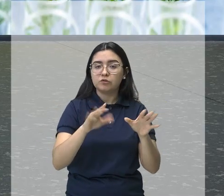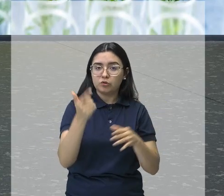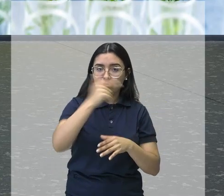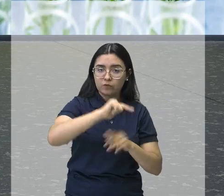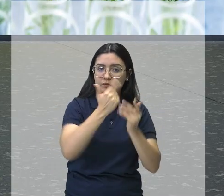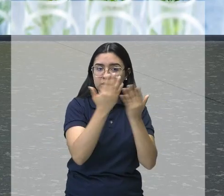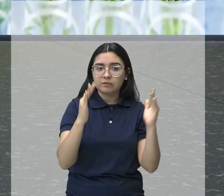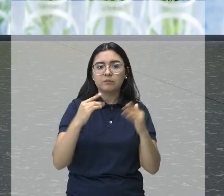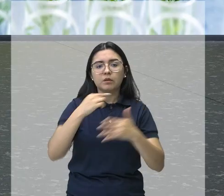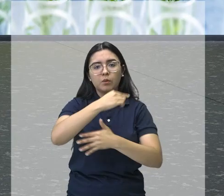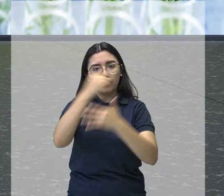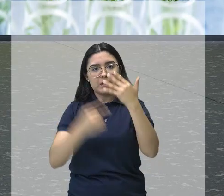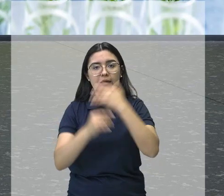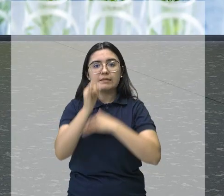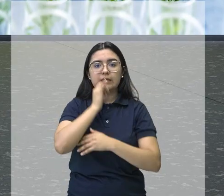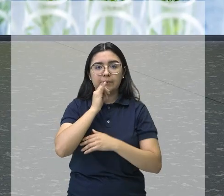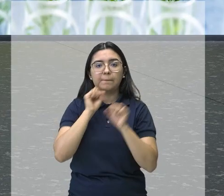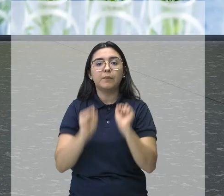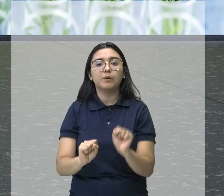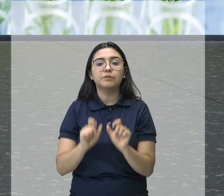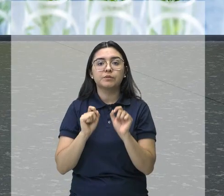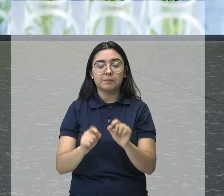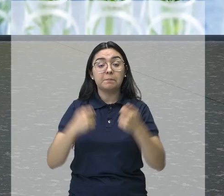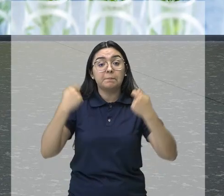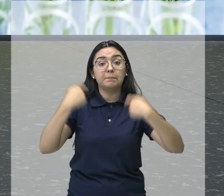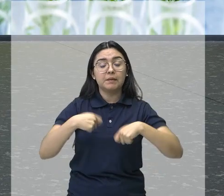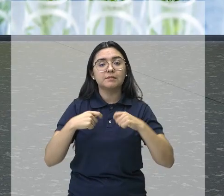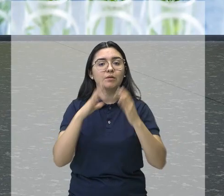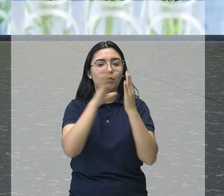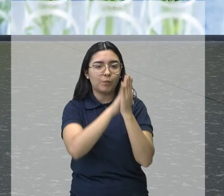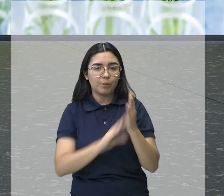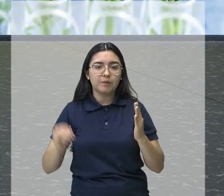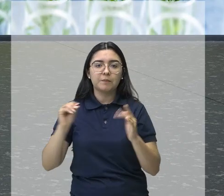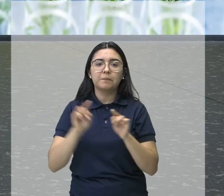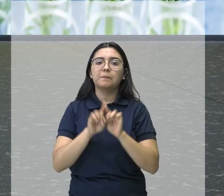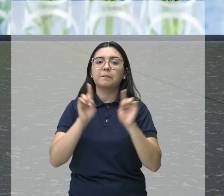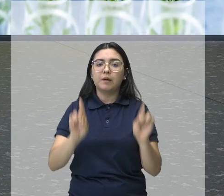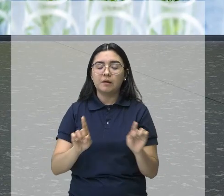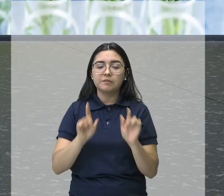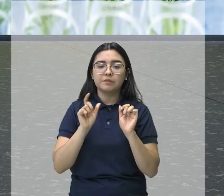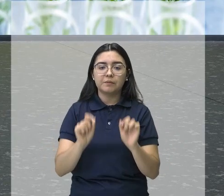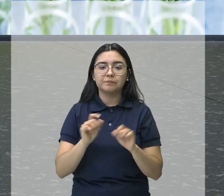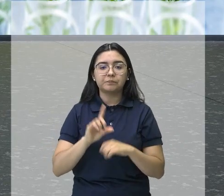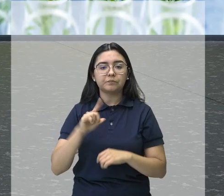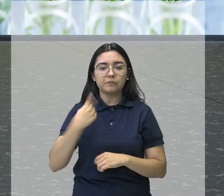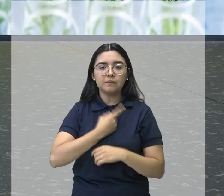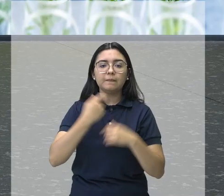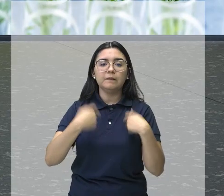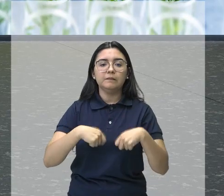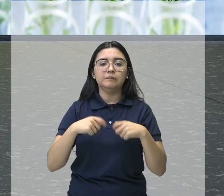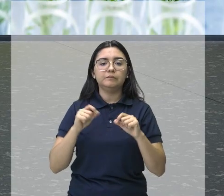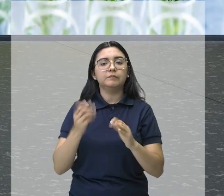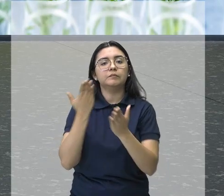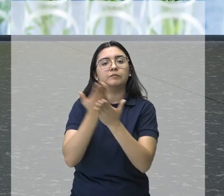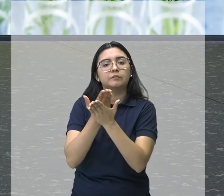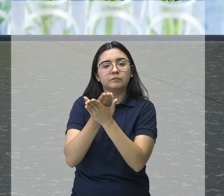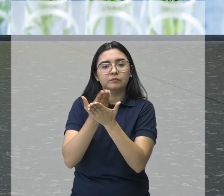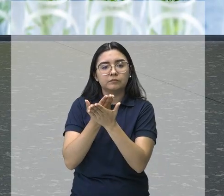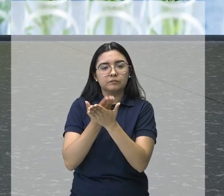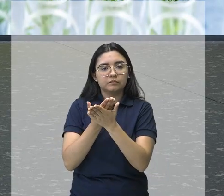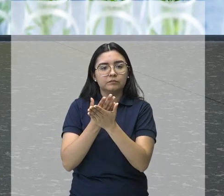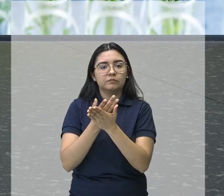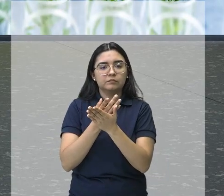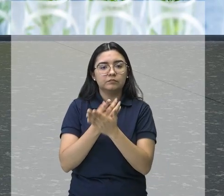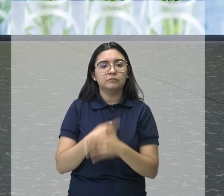são exemplos que podem e devem ser seguidos, mas para isso, nós temos que estudar. Vejam